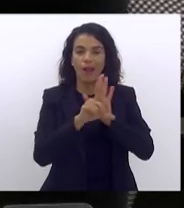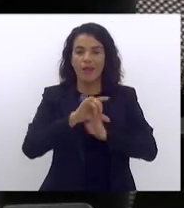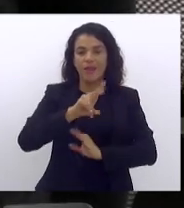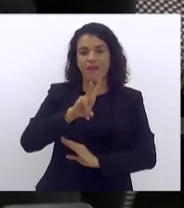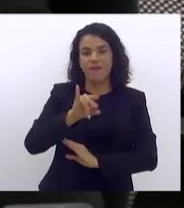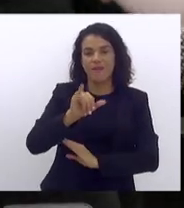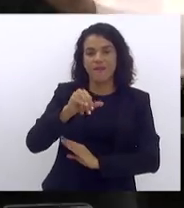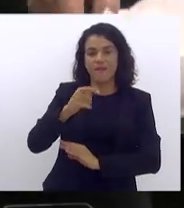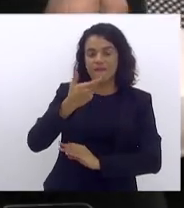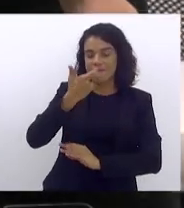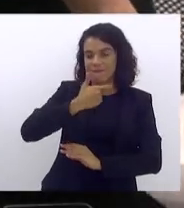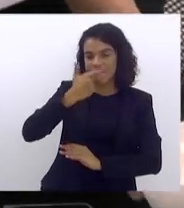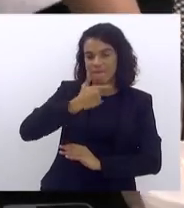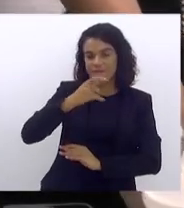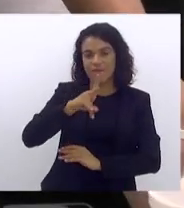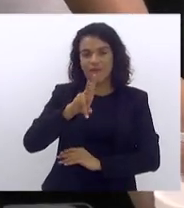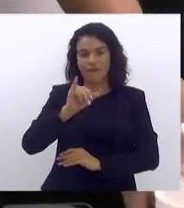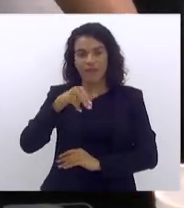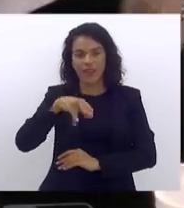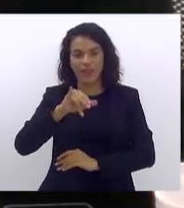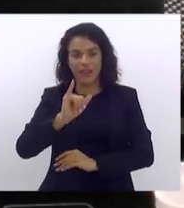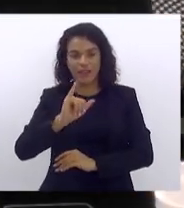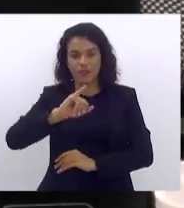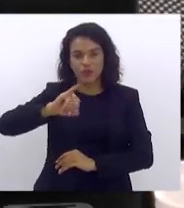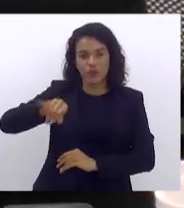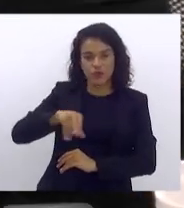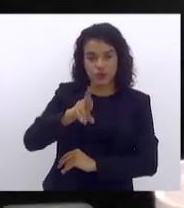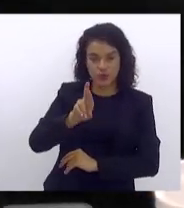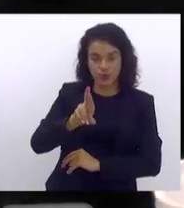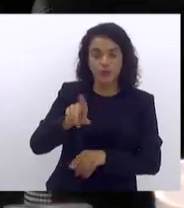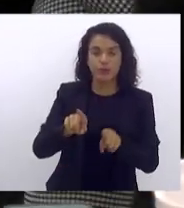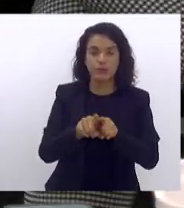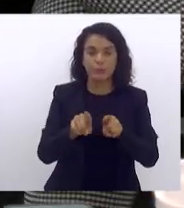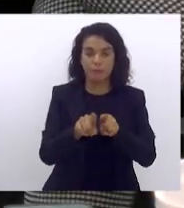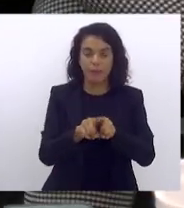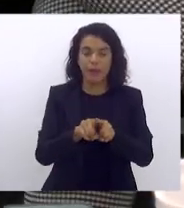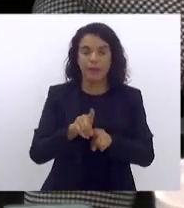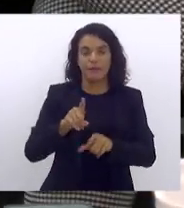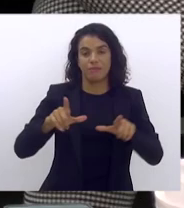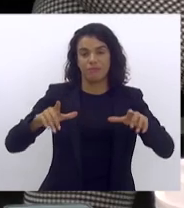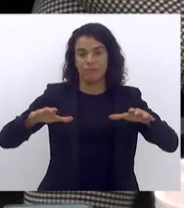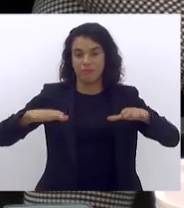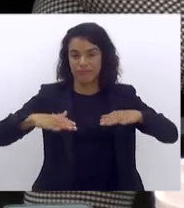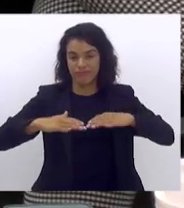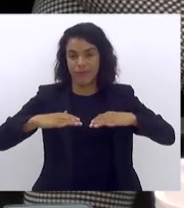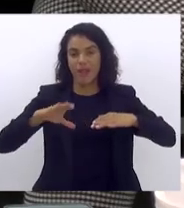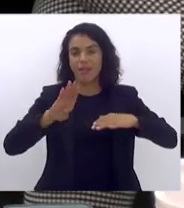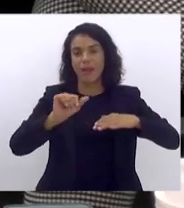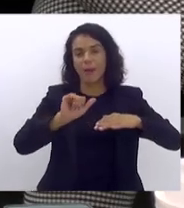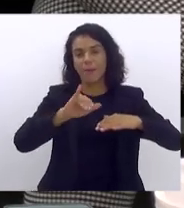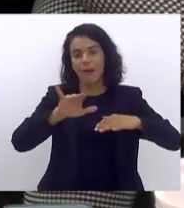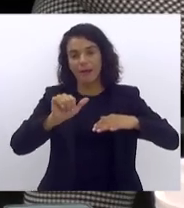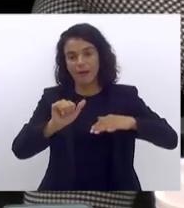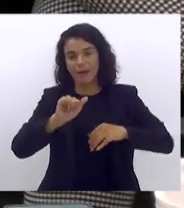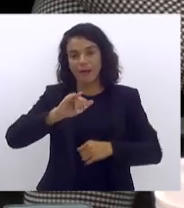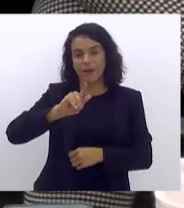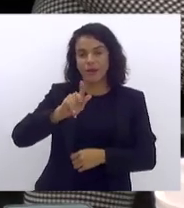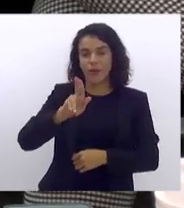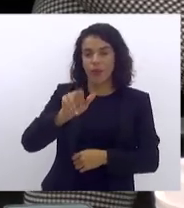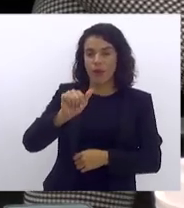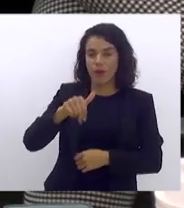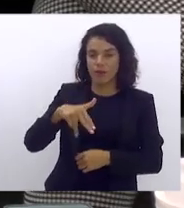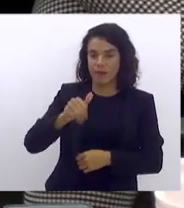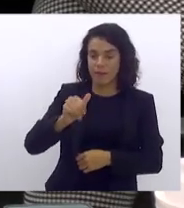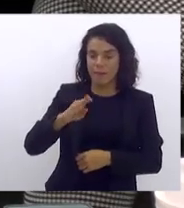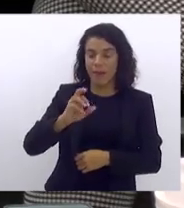leis, como fizemos com a questão, eu não estava aqui nessa casa, em relação à Baía de Guanabara com os navios. Então, é um projeto, inclusive, que nós temos